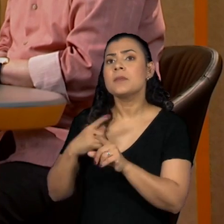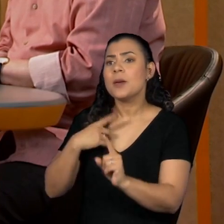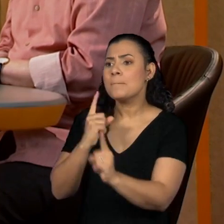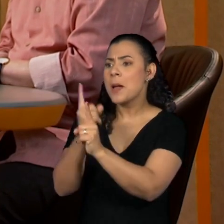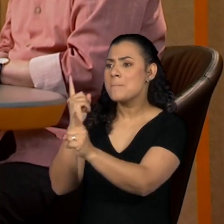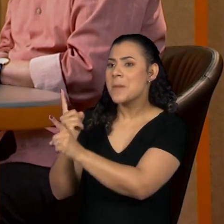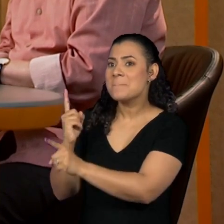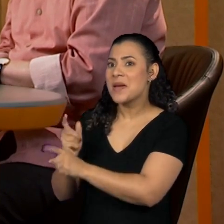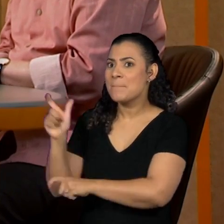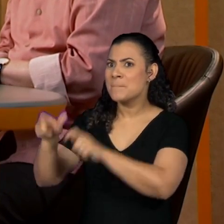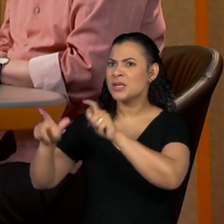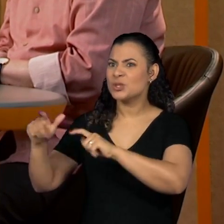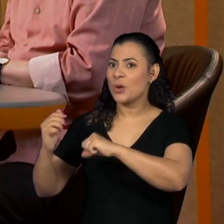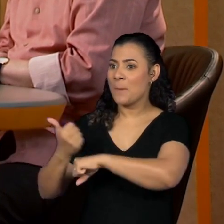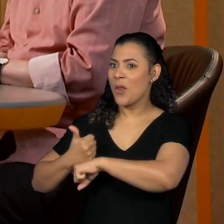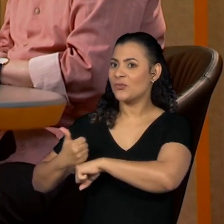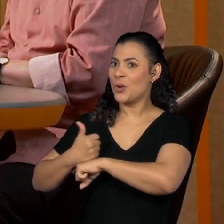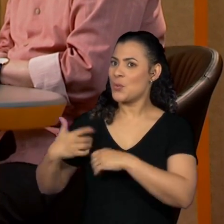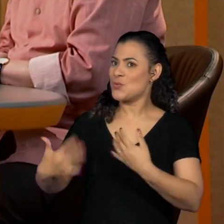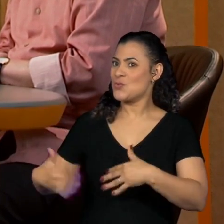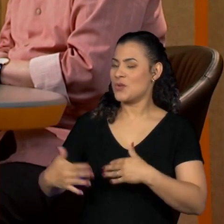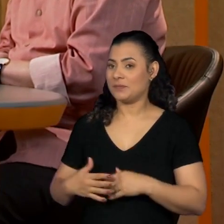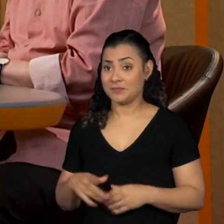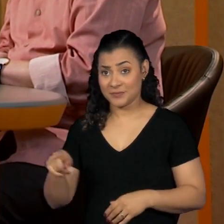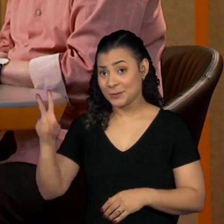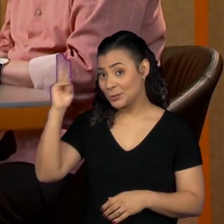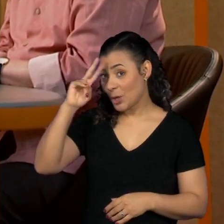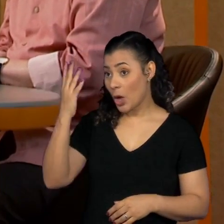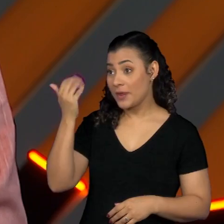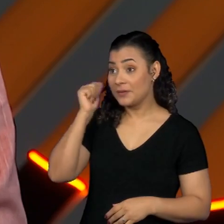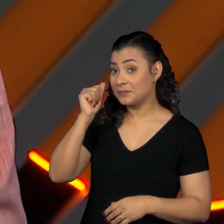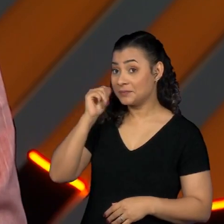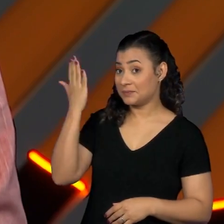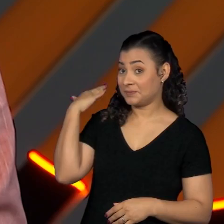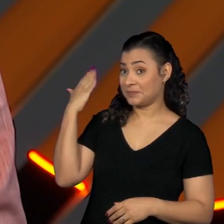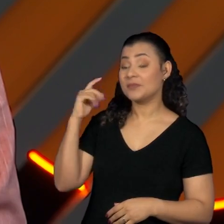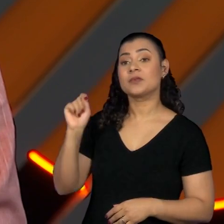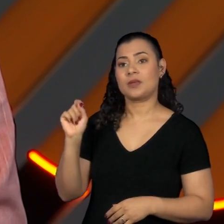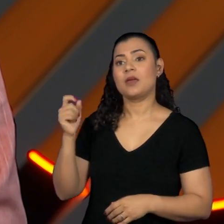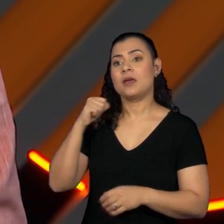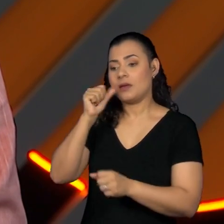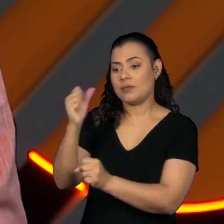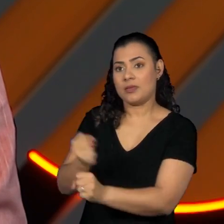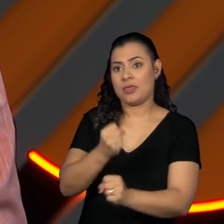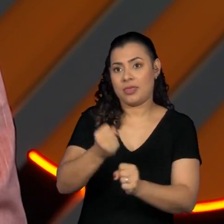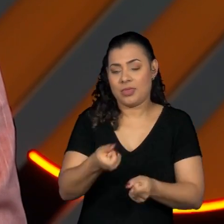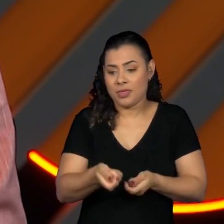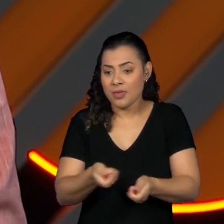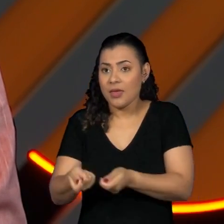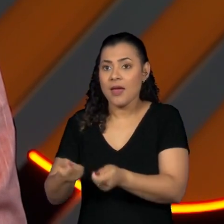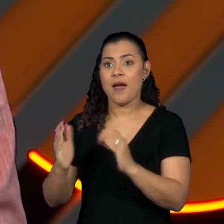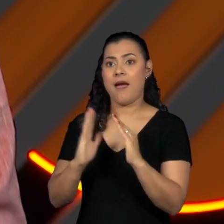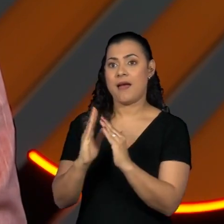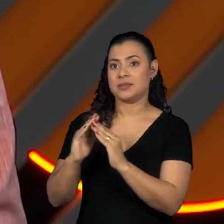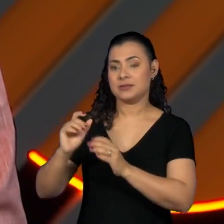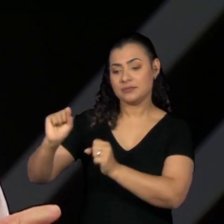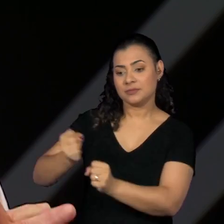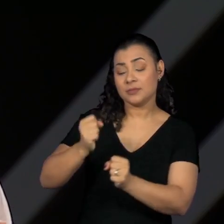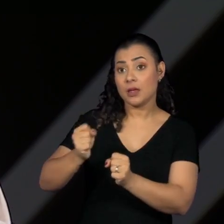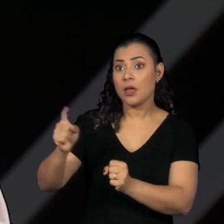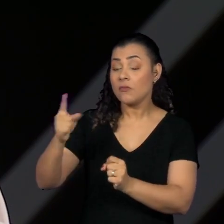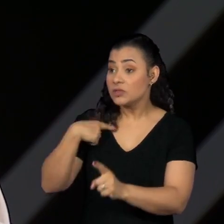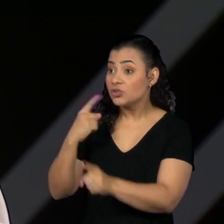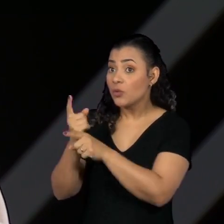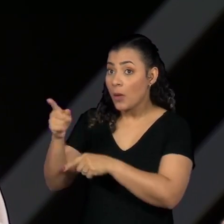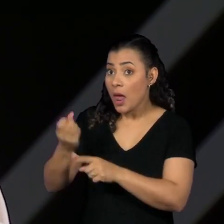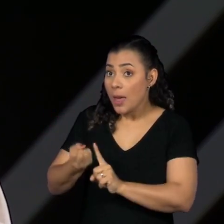de talentos, né? Tem uma história de uma moça diarista que você descobriu que é